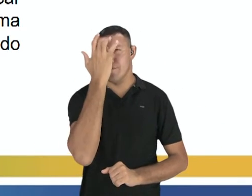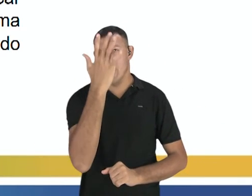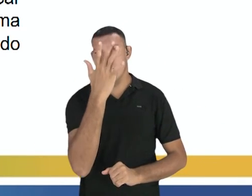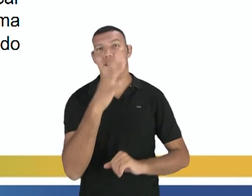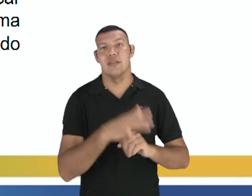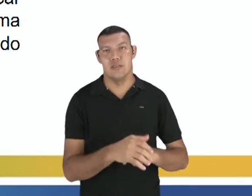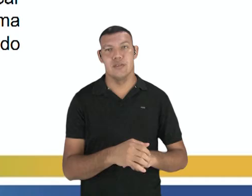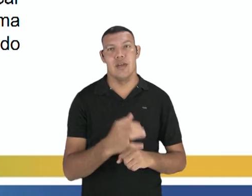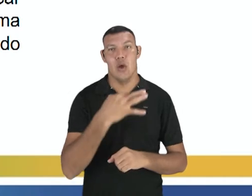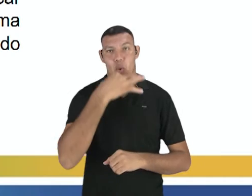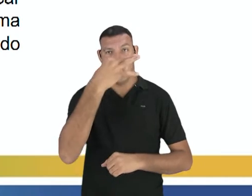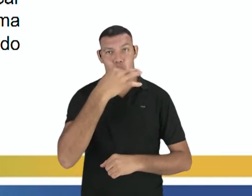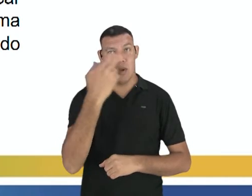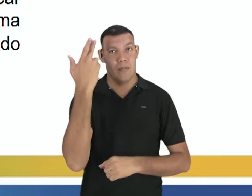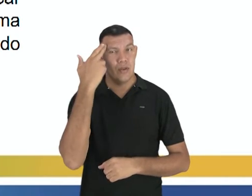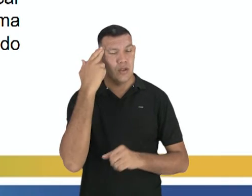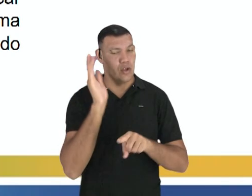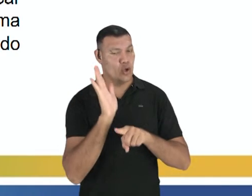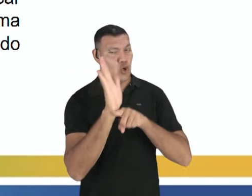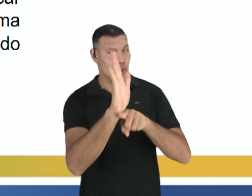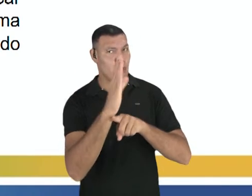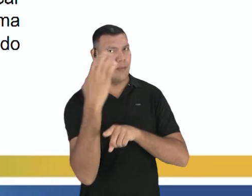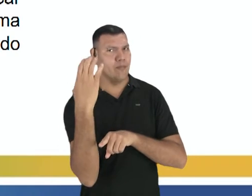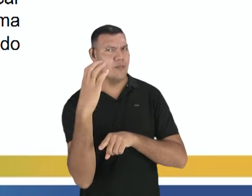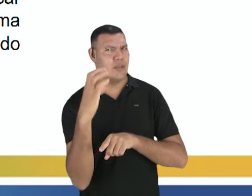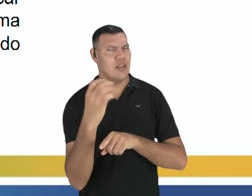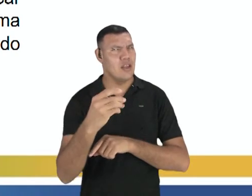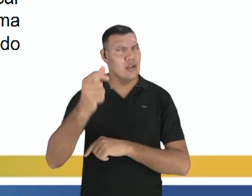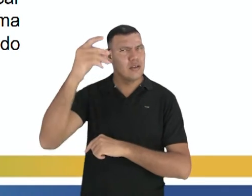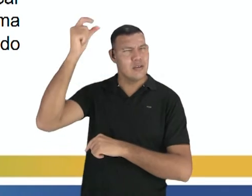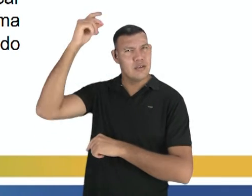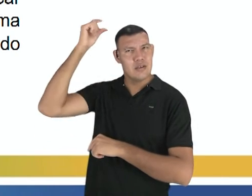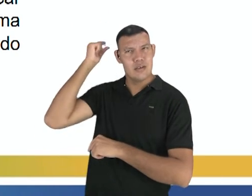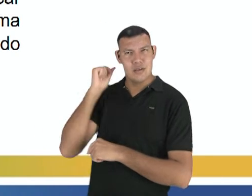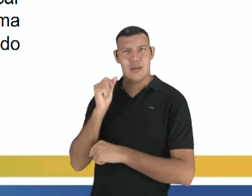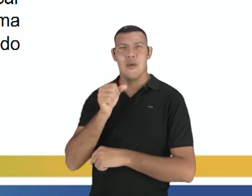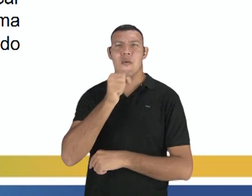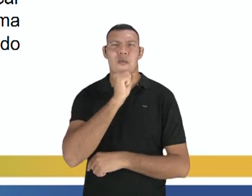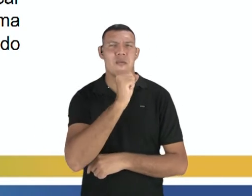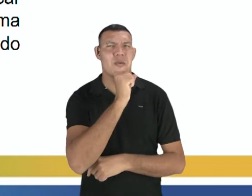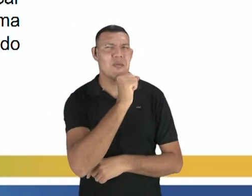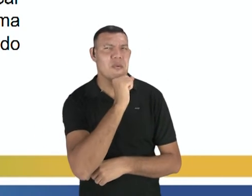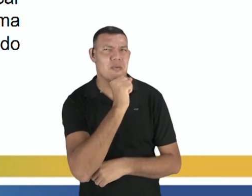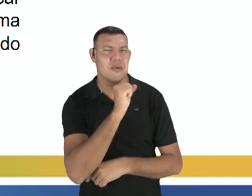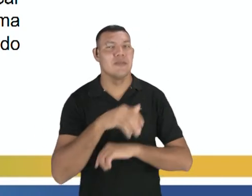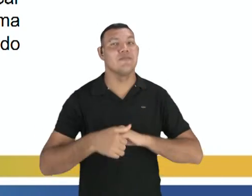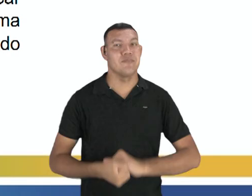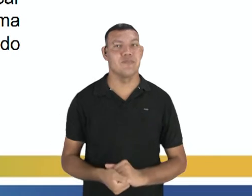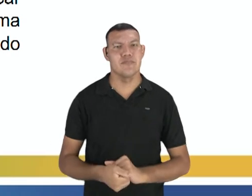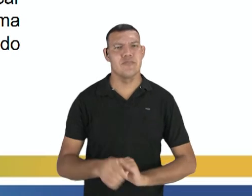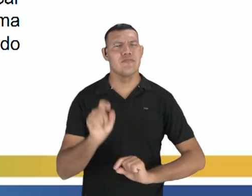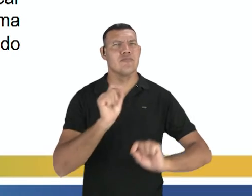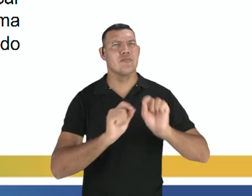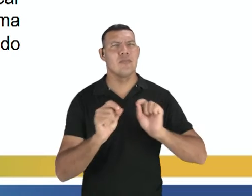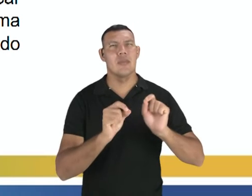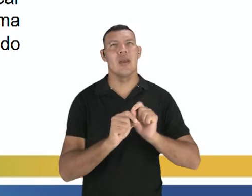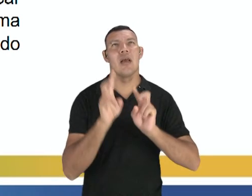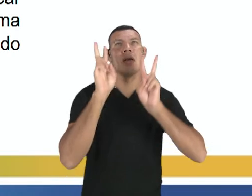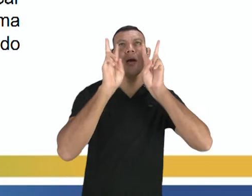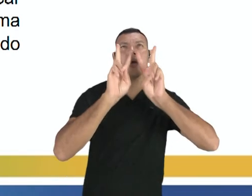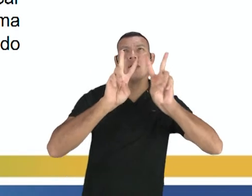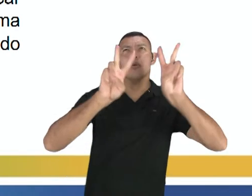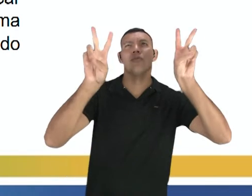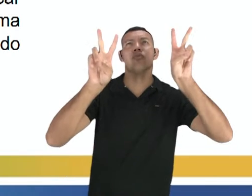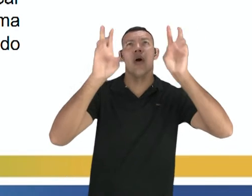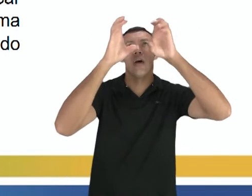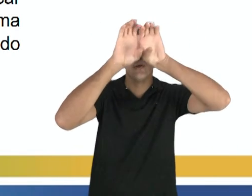como o senso comum pode ajudar a ciência, é que, antigamente, os idosos, as pessoas mais velhas, elas falavam que,